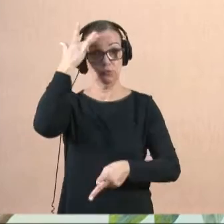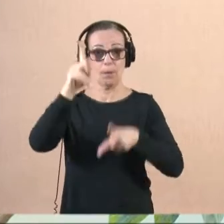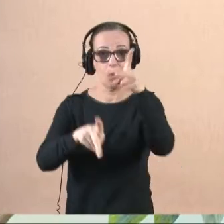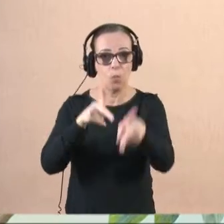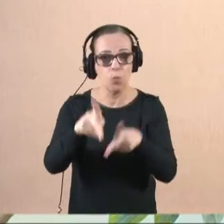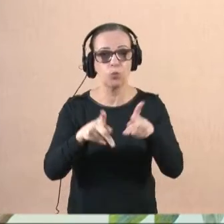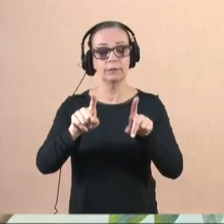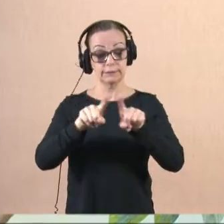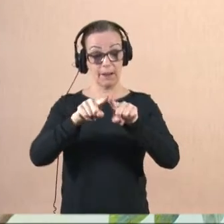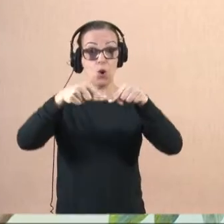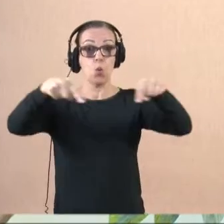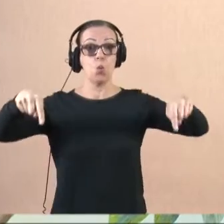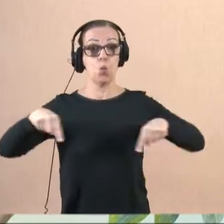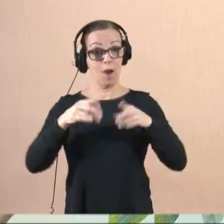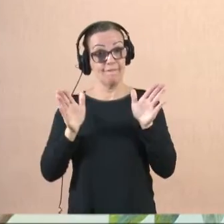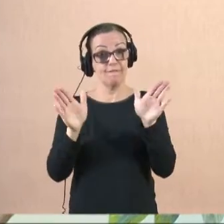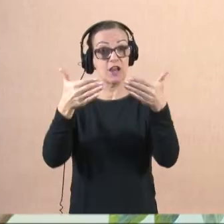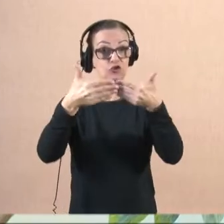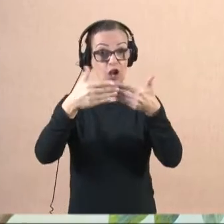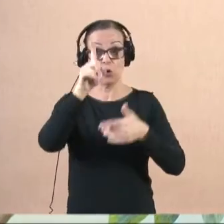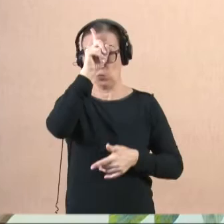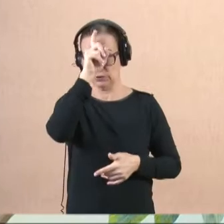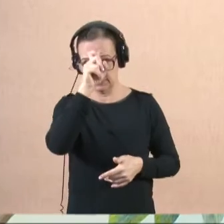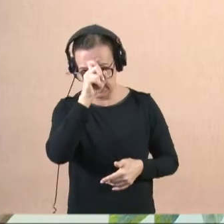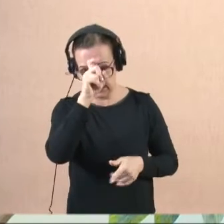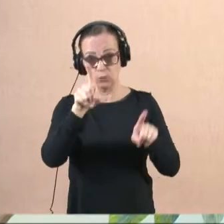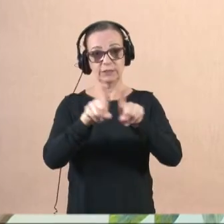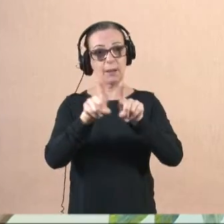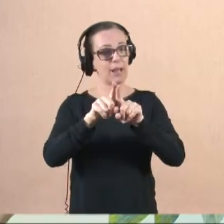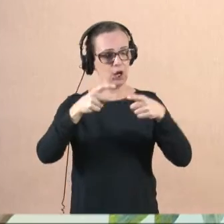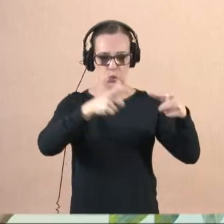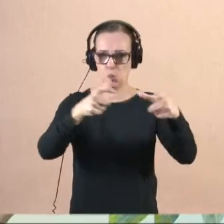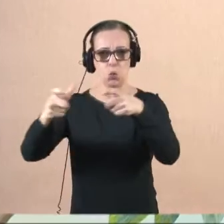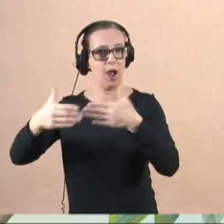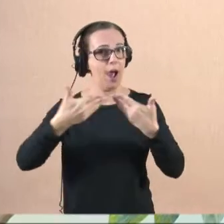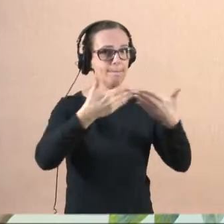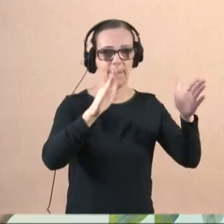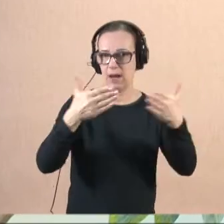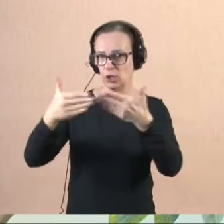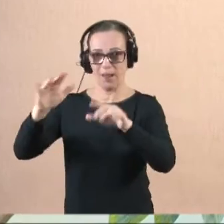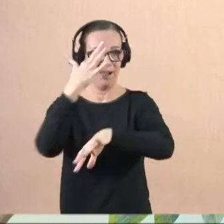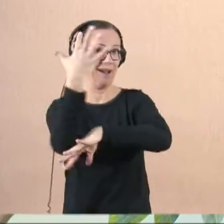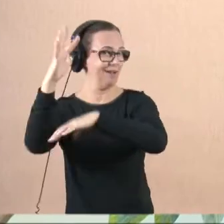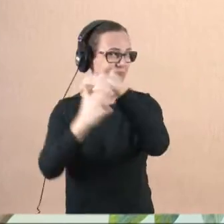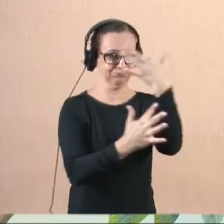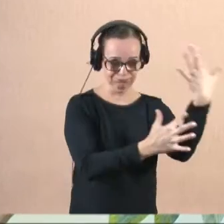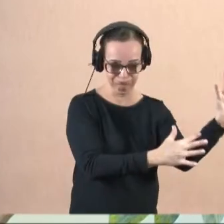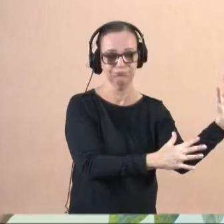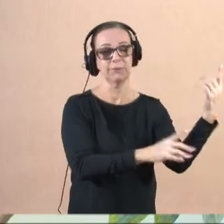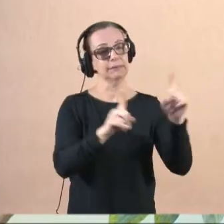lugares fechar os como hospitais quanto o nosso lugar está aberto ao ar livre por exemplo